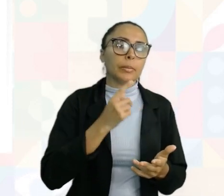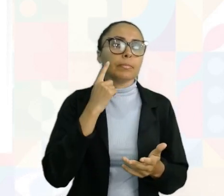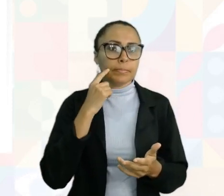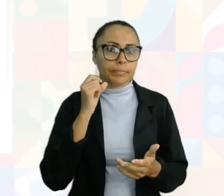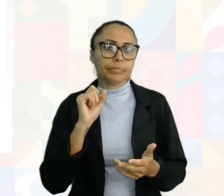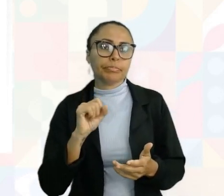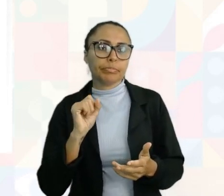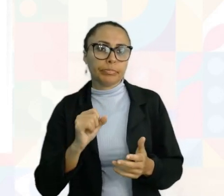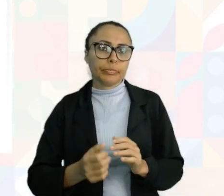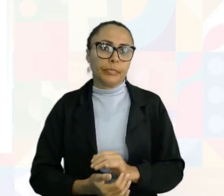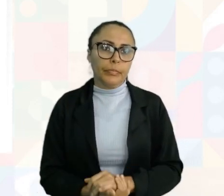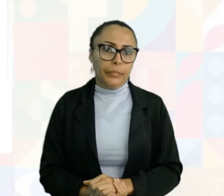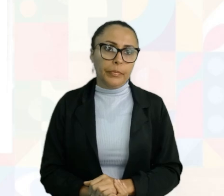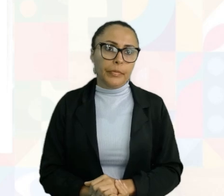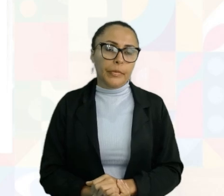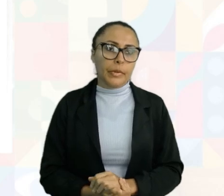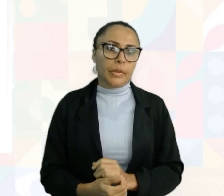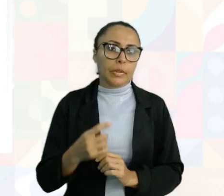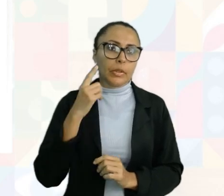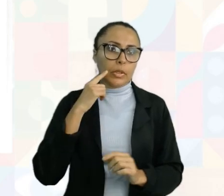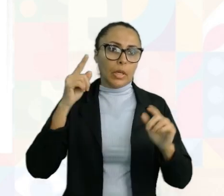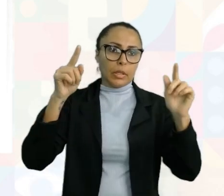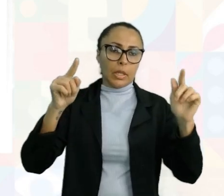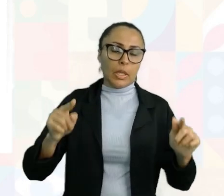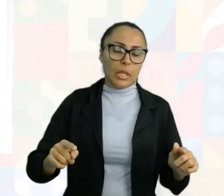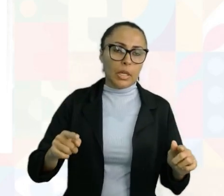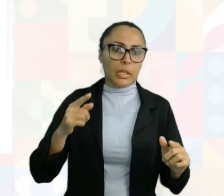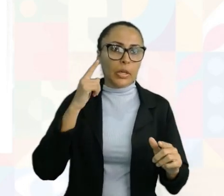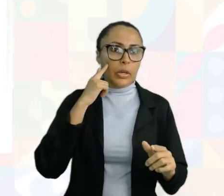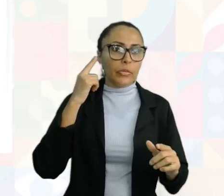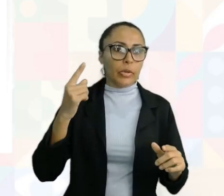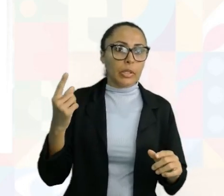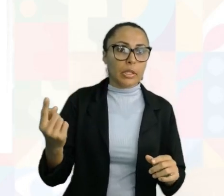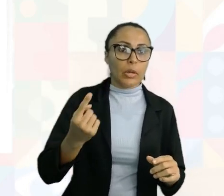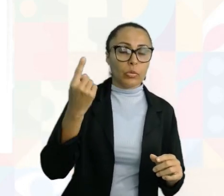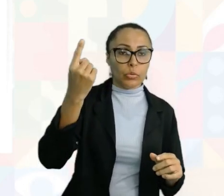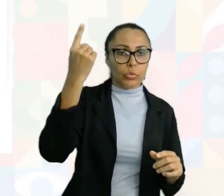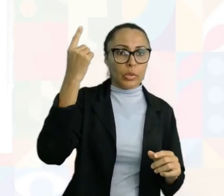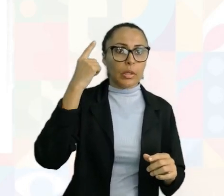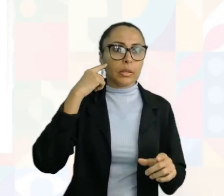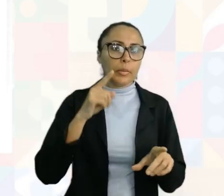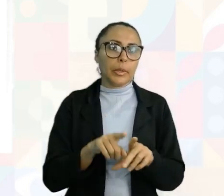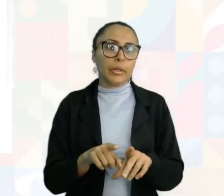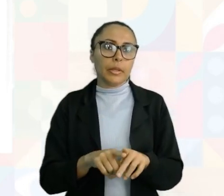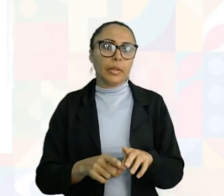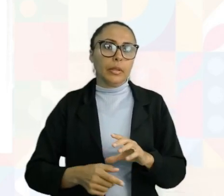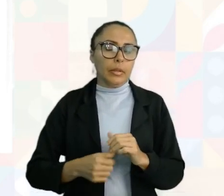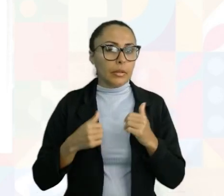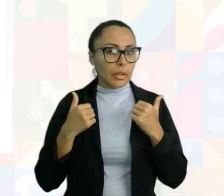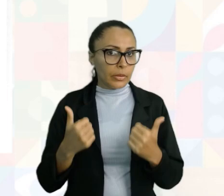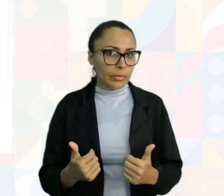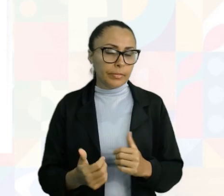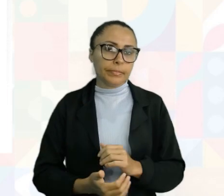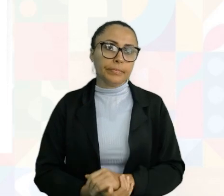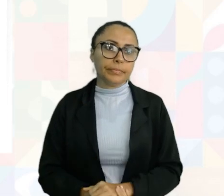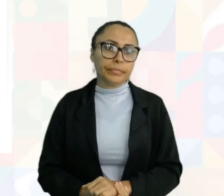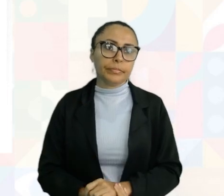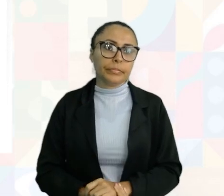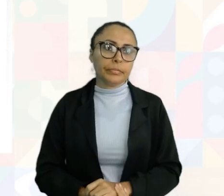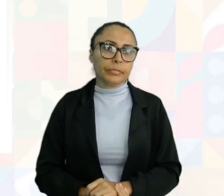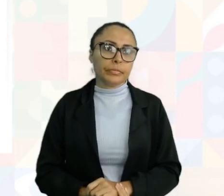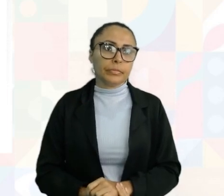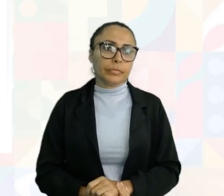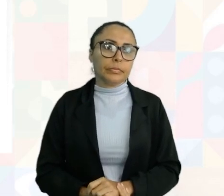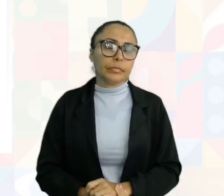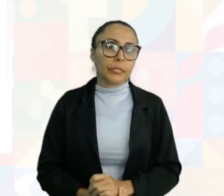as medidas das laterais, da frente e da altura do objeto são medidas reais, tá certo? A